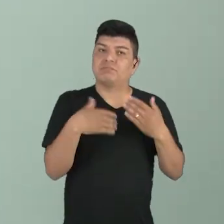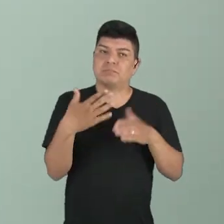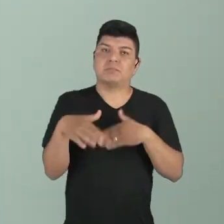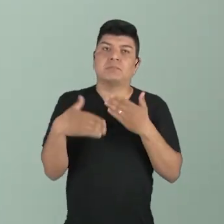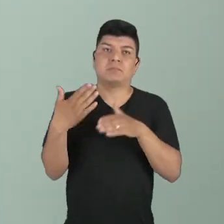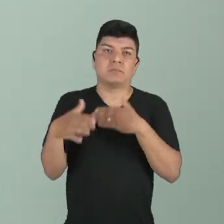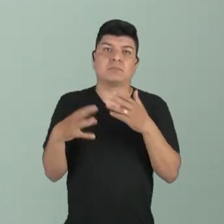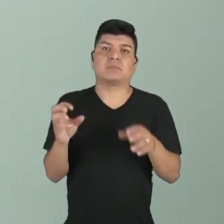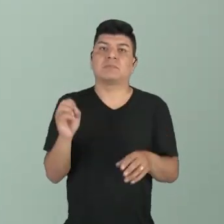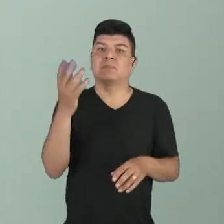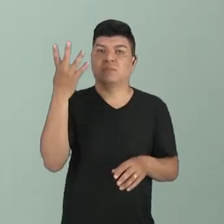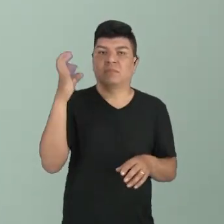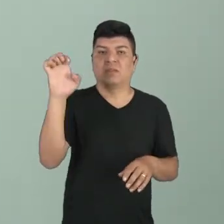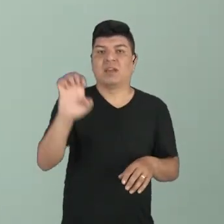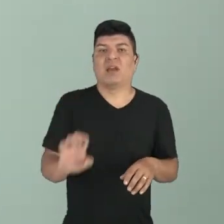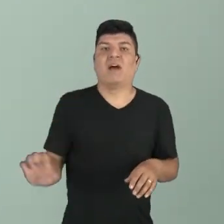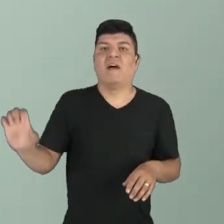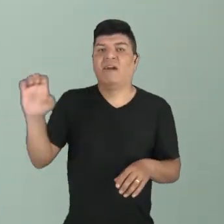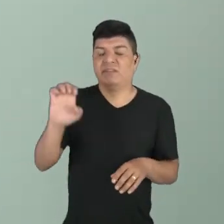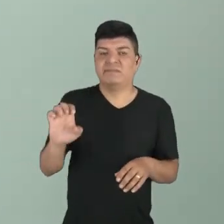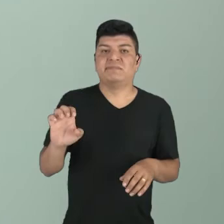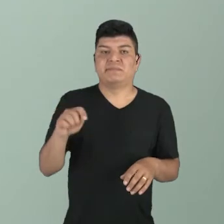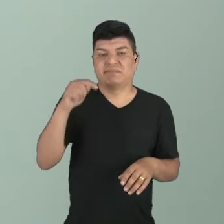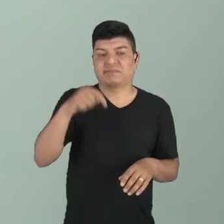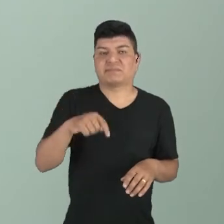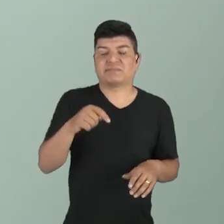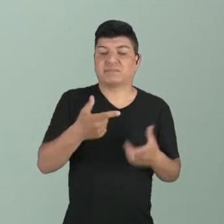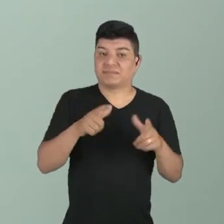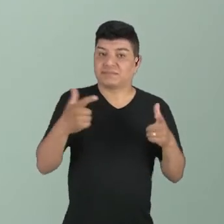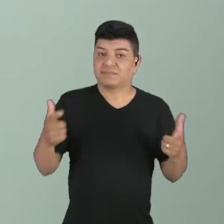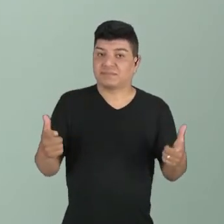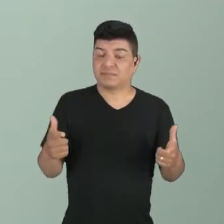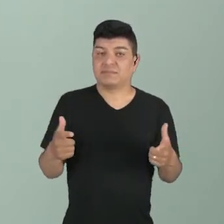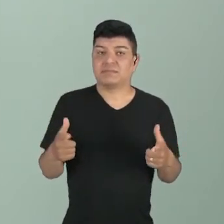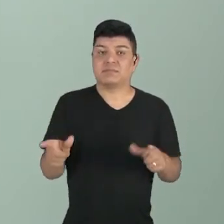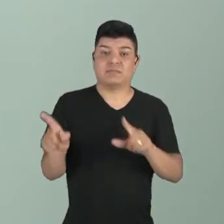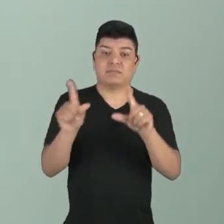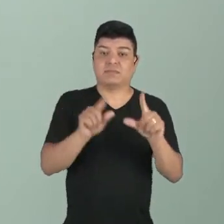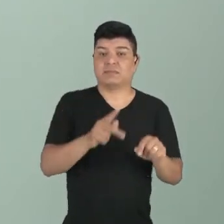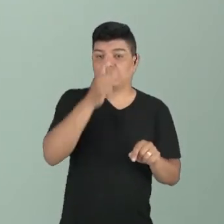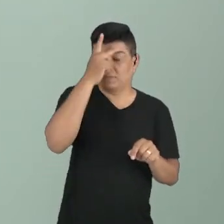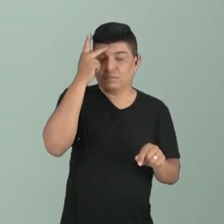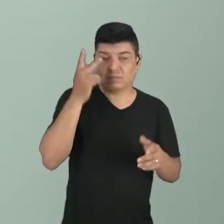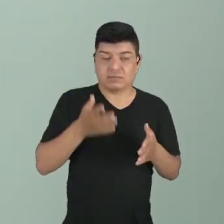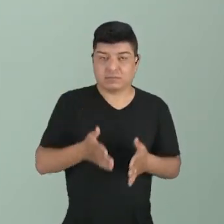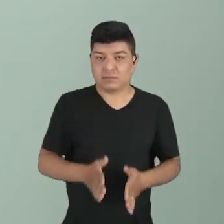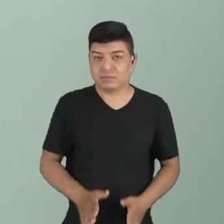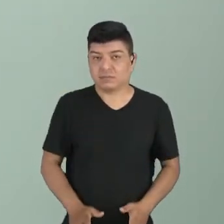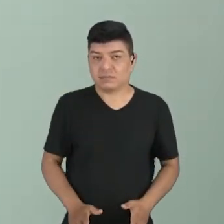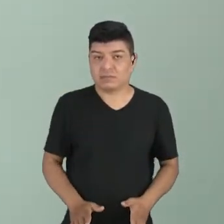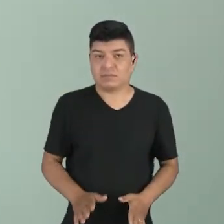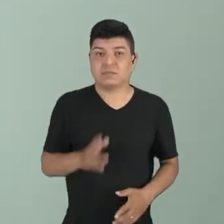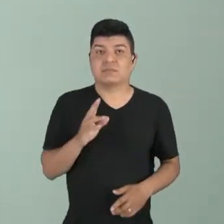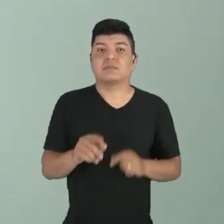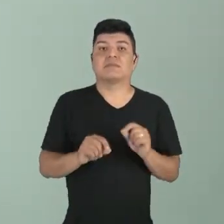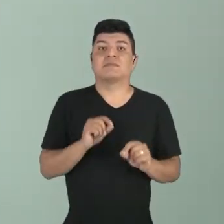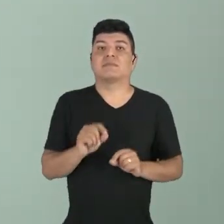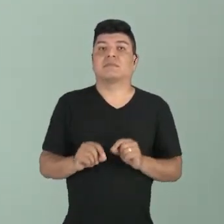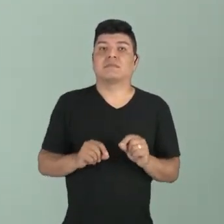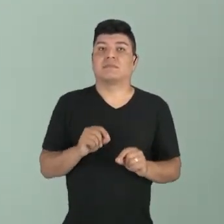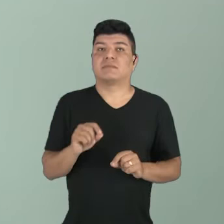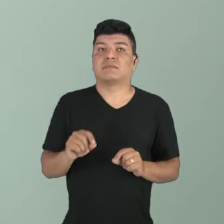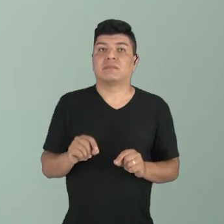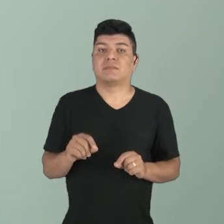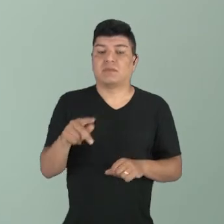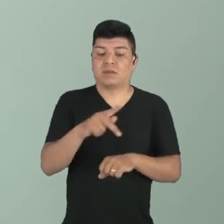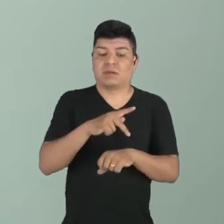é um processo que acontece na Europa e isso vai-se acentuando ainda mais quanto menos pessoas nascem aí a tendência é